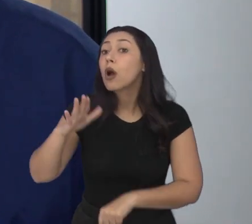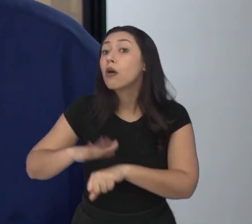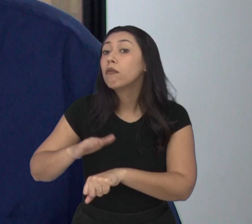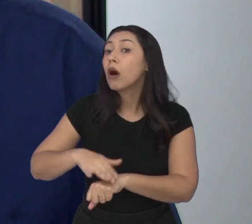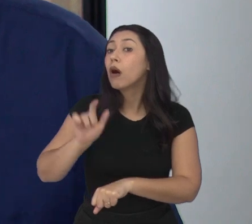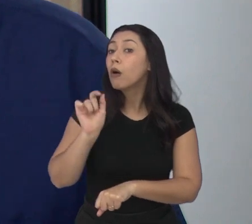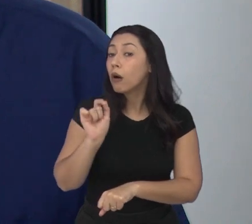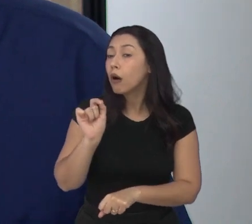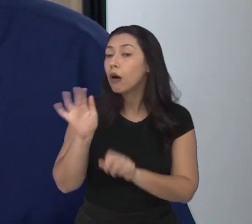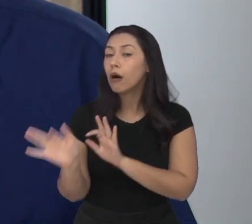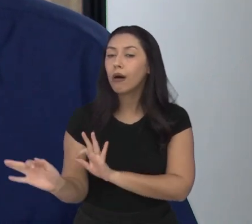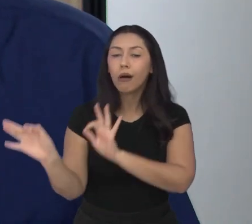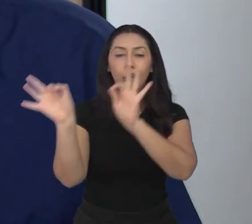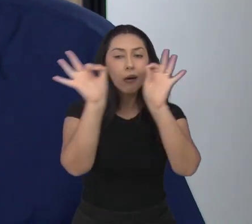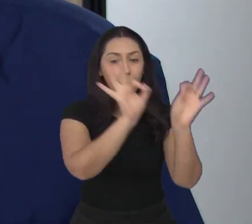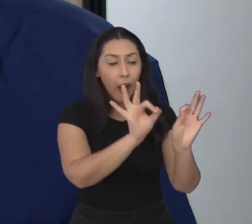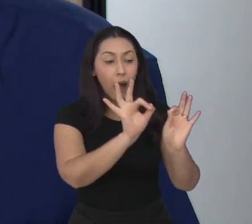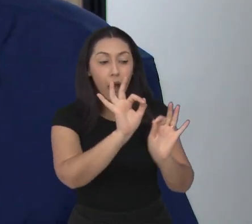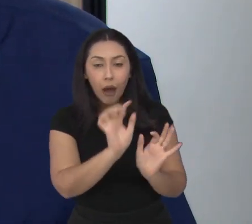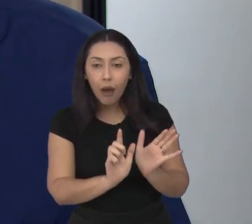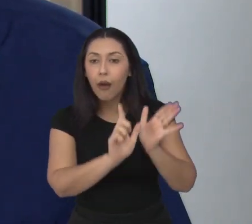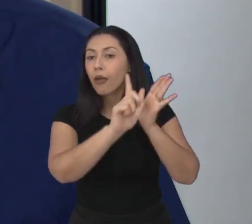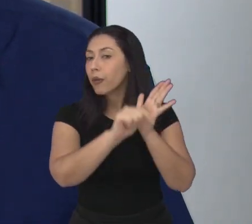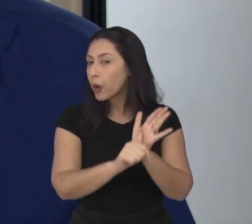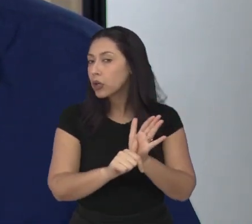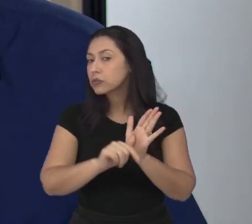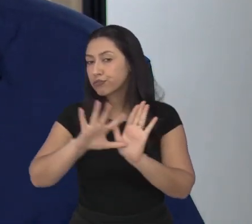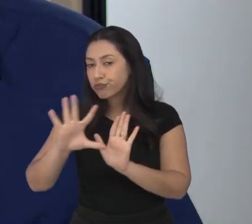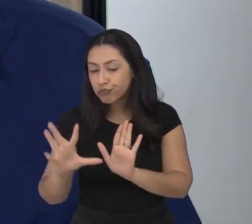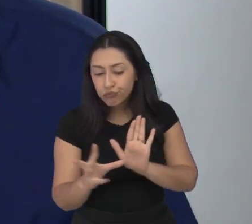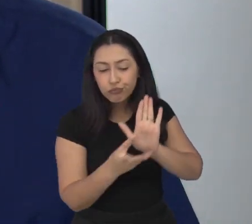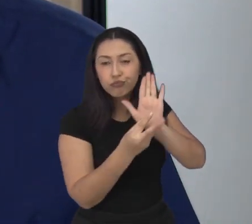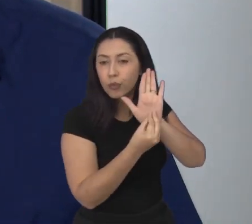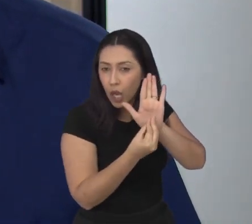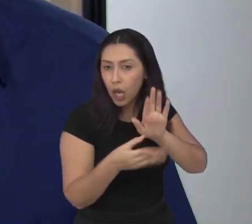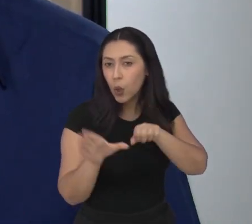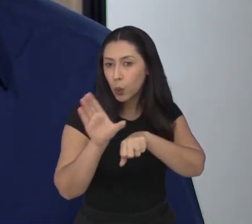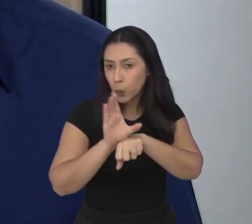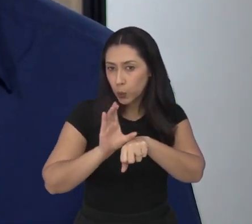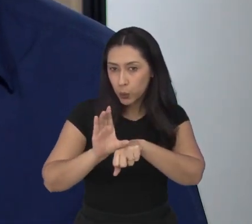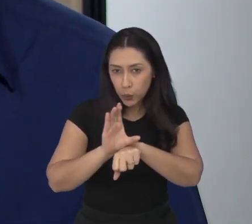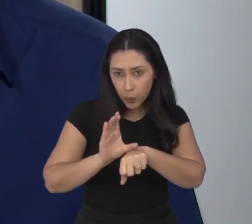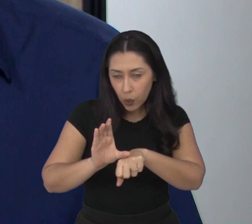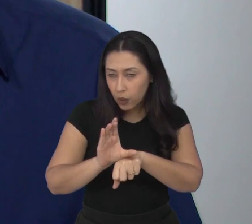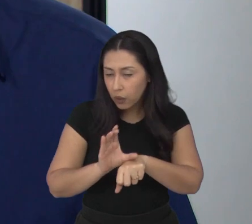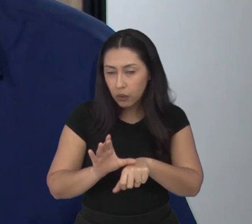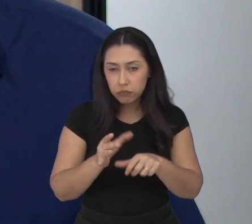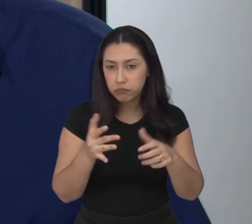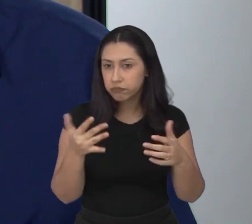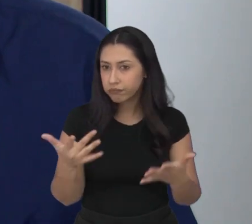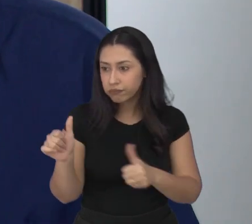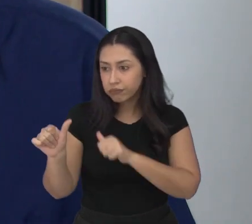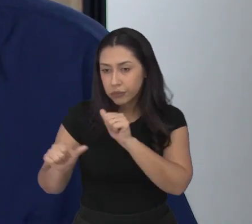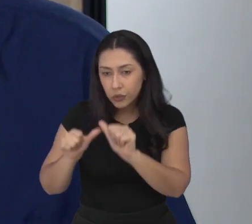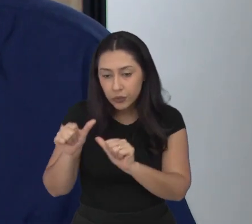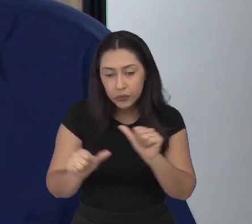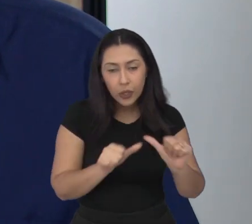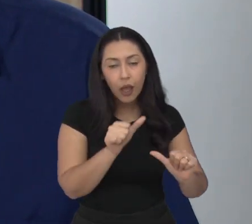fazer? Acompanhar e depois, claro, através das emendas constitucionais que